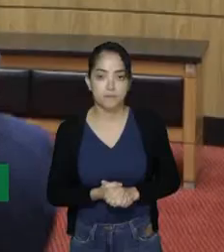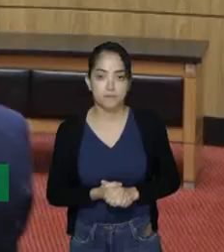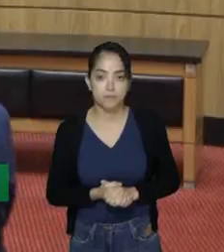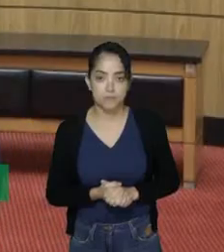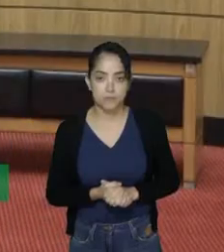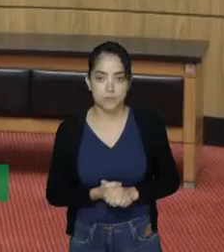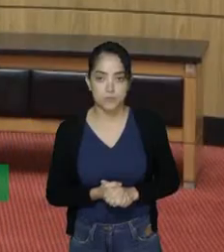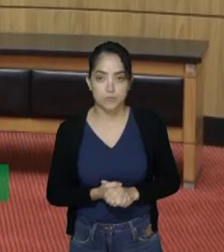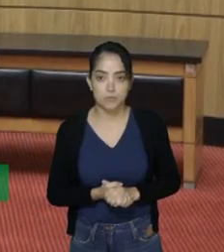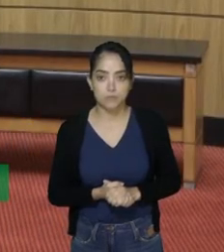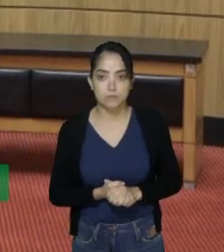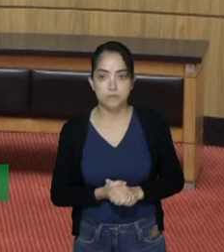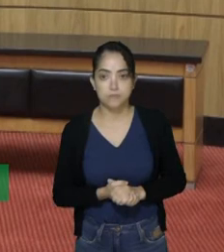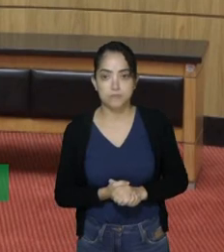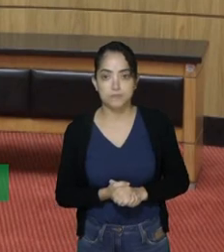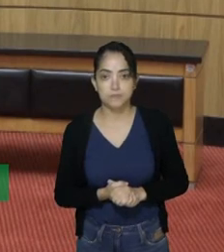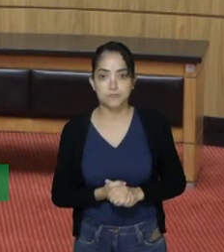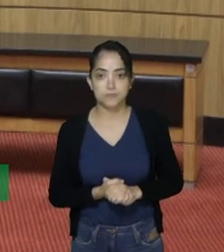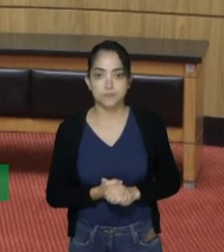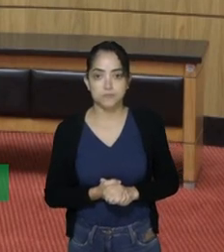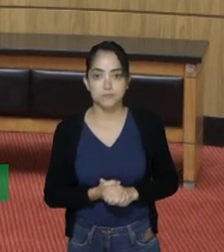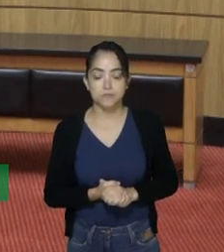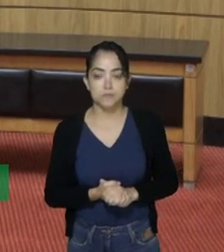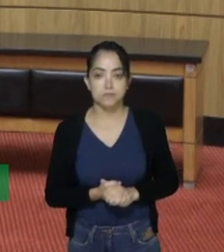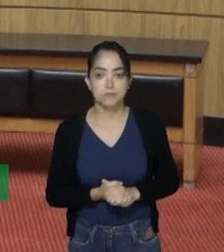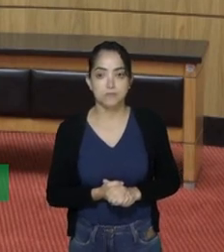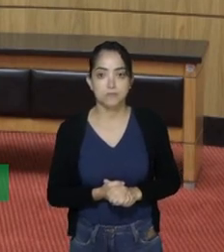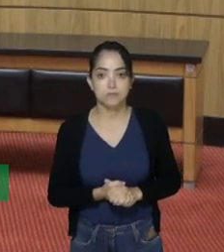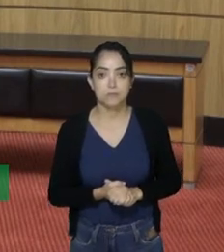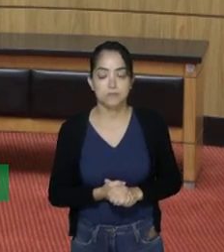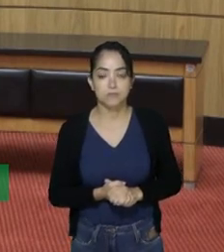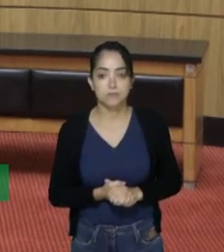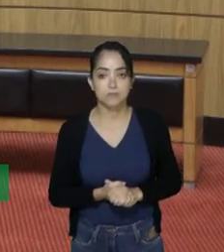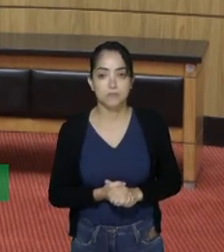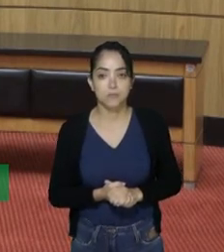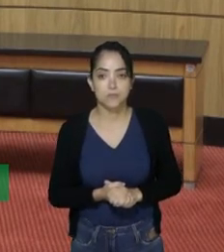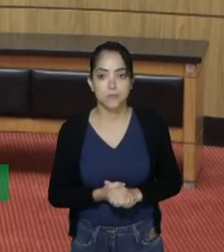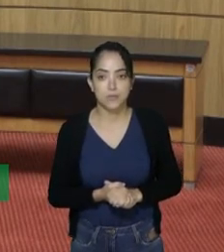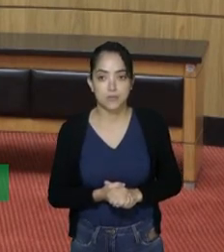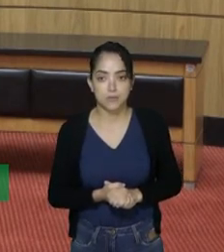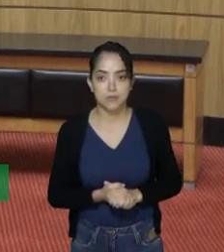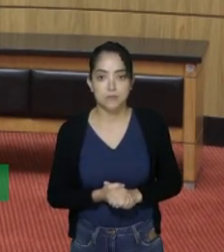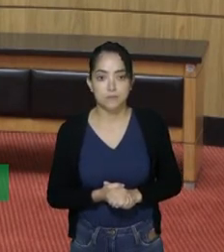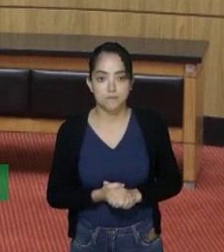Presidente, pela ordem, 2 minutos, 1 segundo. Posso?